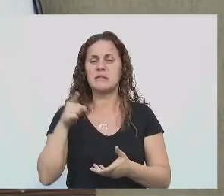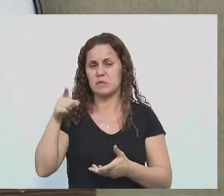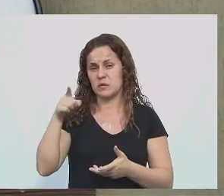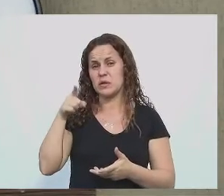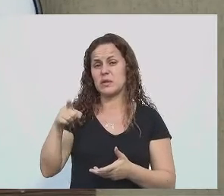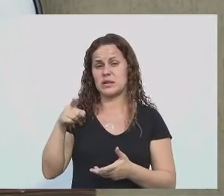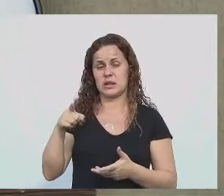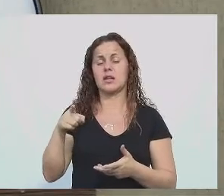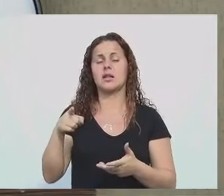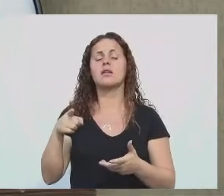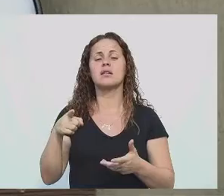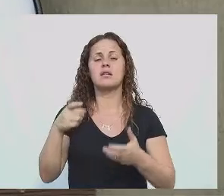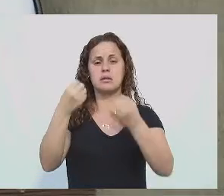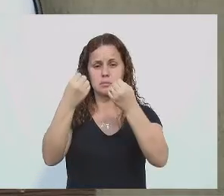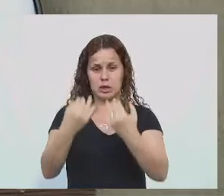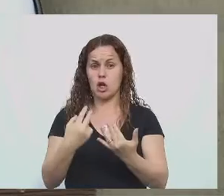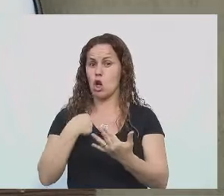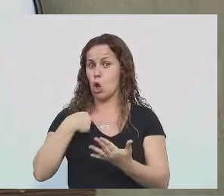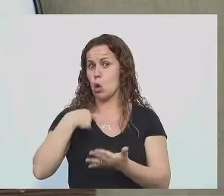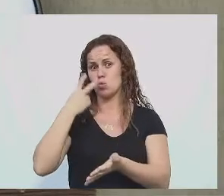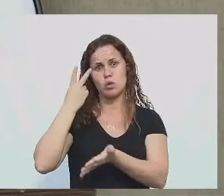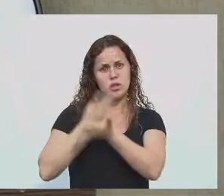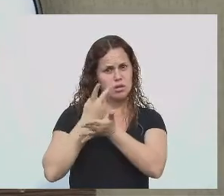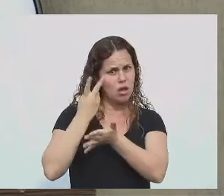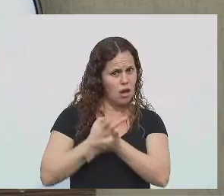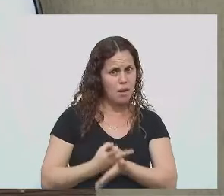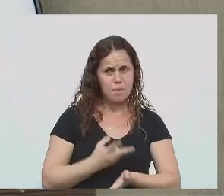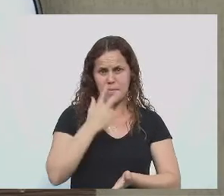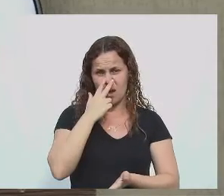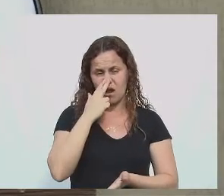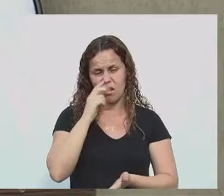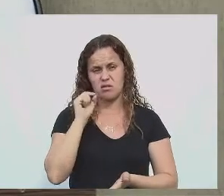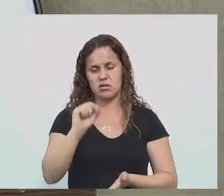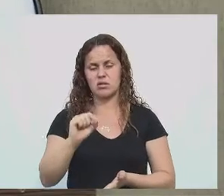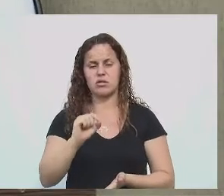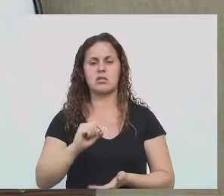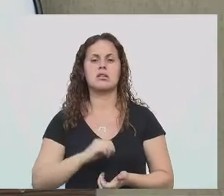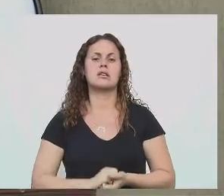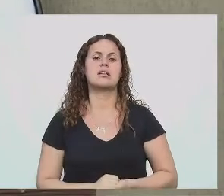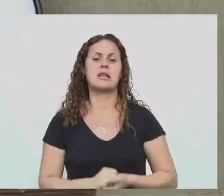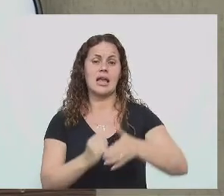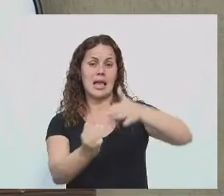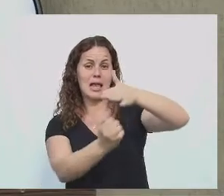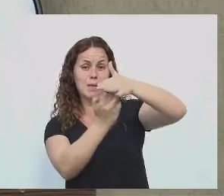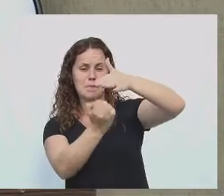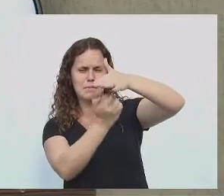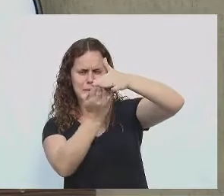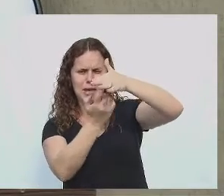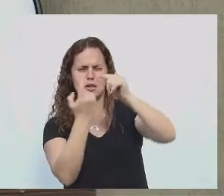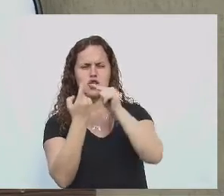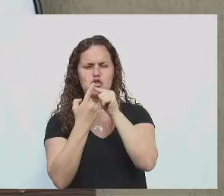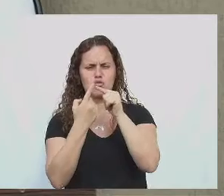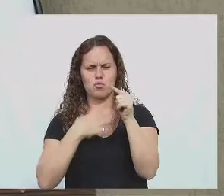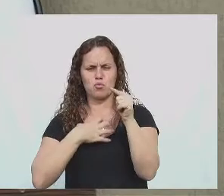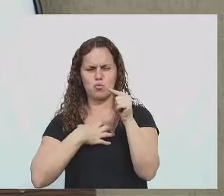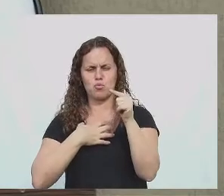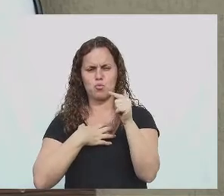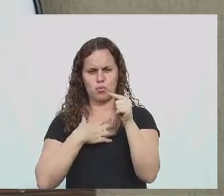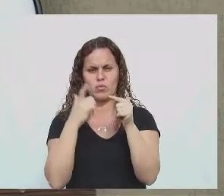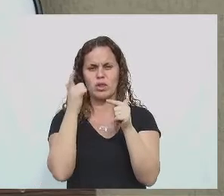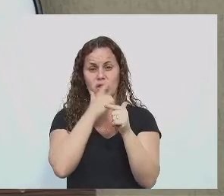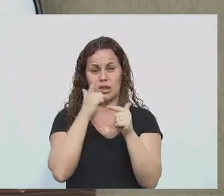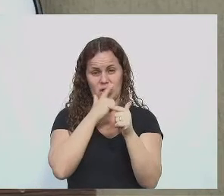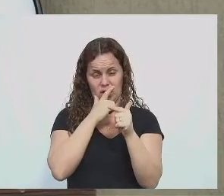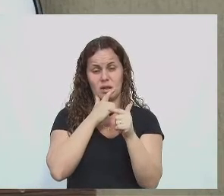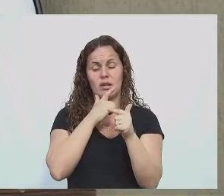aqui, Helder, eu sempre fiz aqui, parece que é uma forma que a empresa faz para poder ficar ganhando dinheiro.